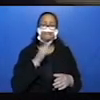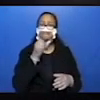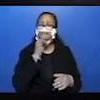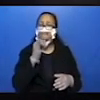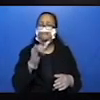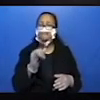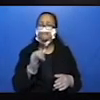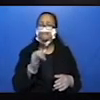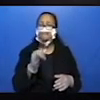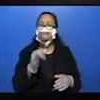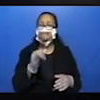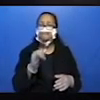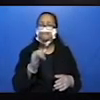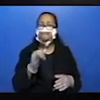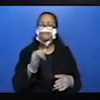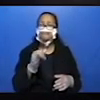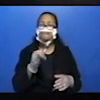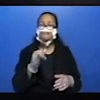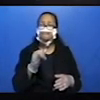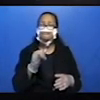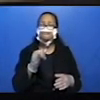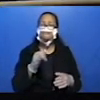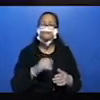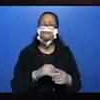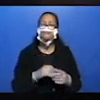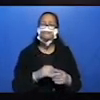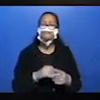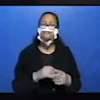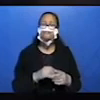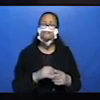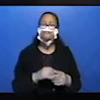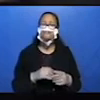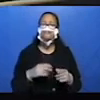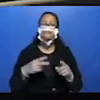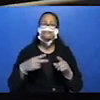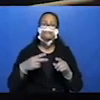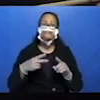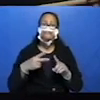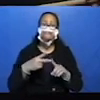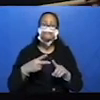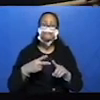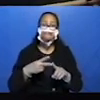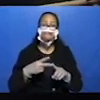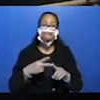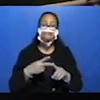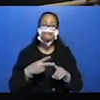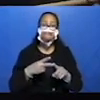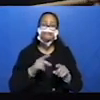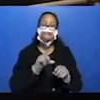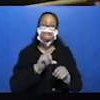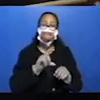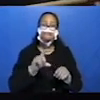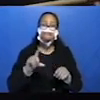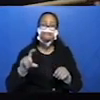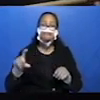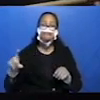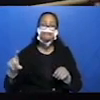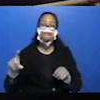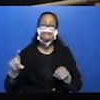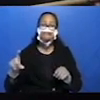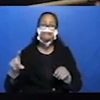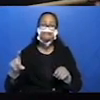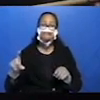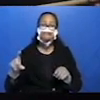alimento que a planta produz? Eu vou no número 2, na horizontal. Quem